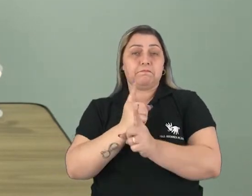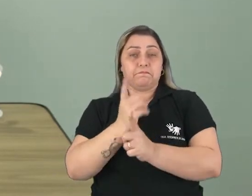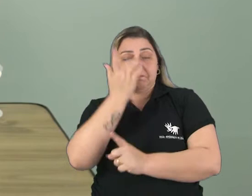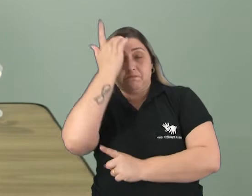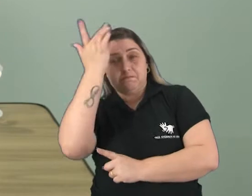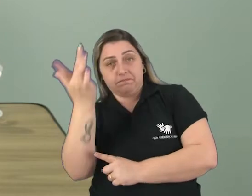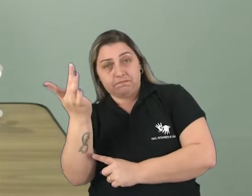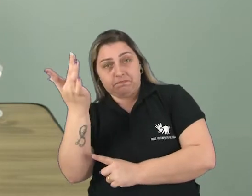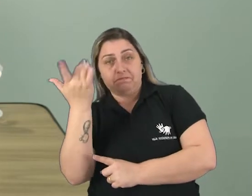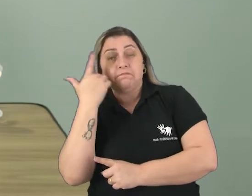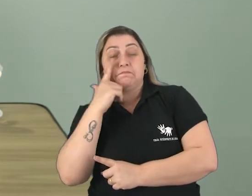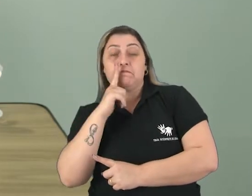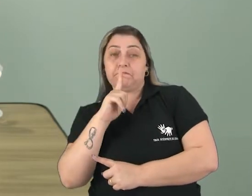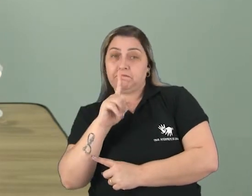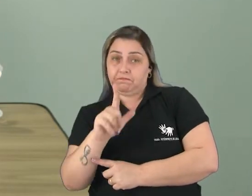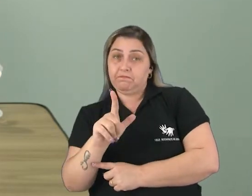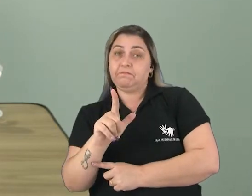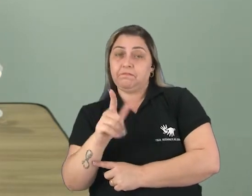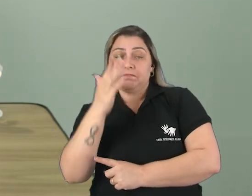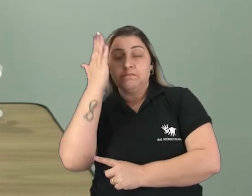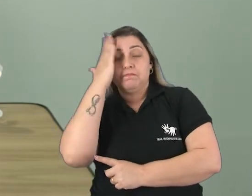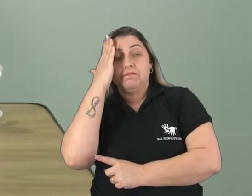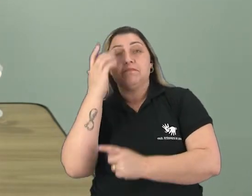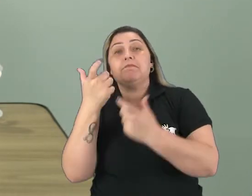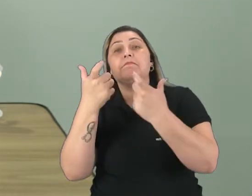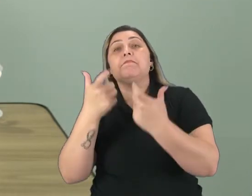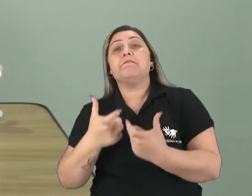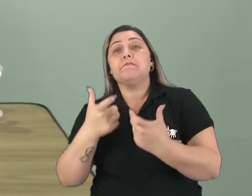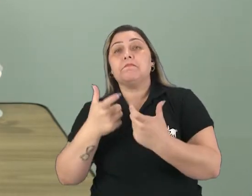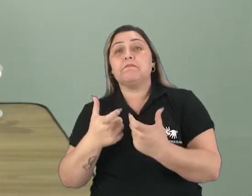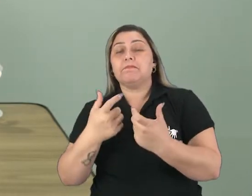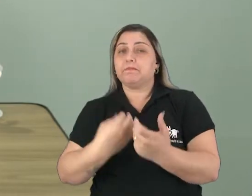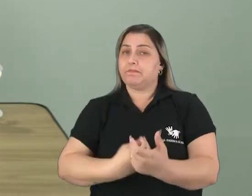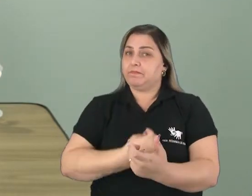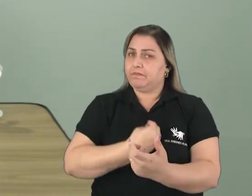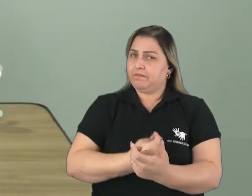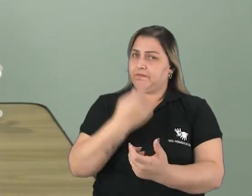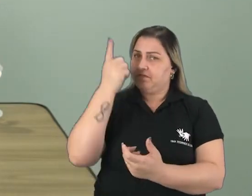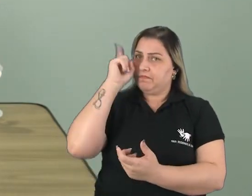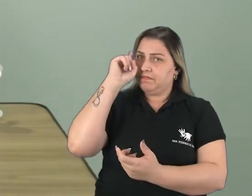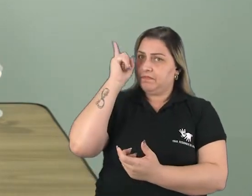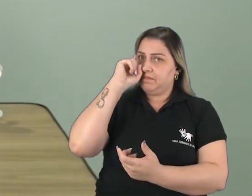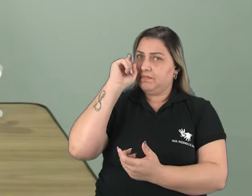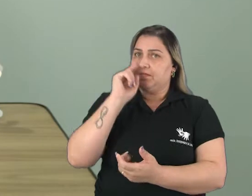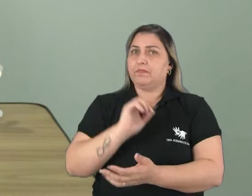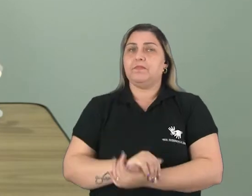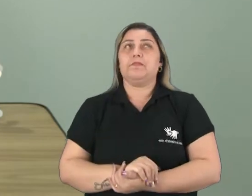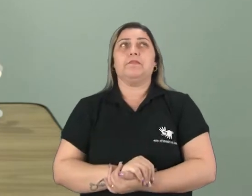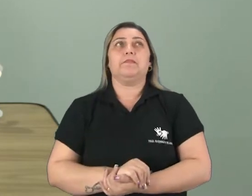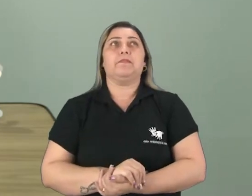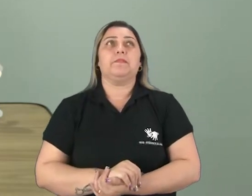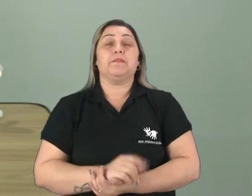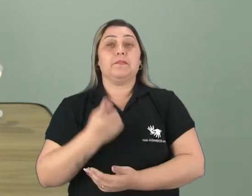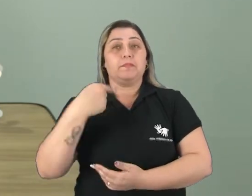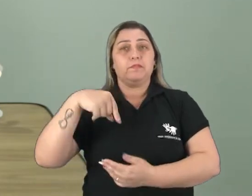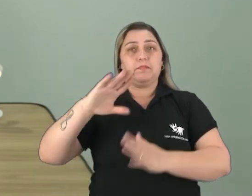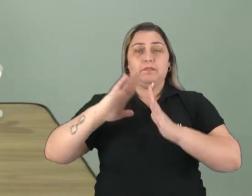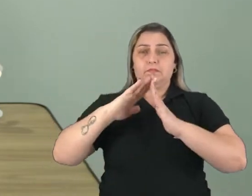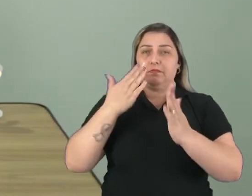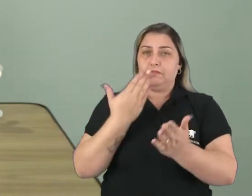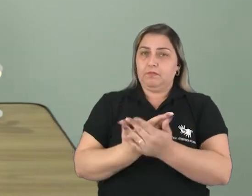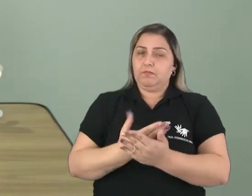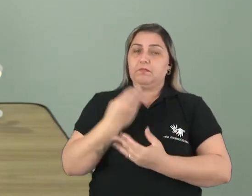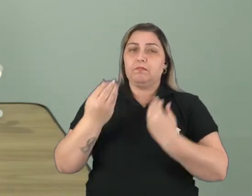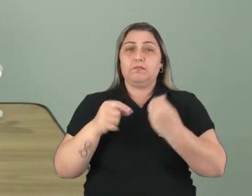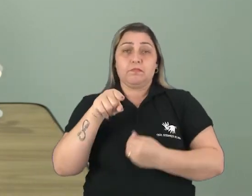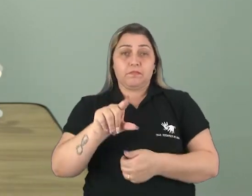facilmente? Conseguem se localizar, saber onde estão? No dia a dia? Quando vão à escola, como